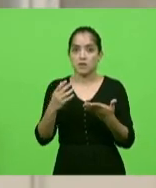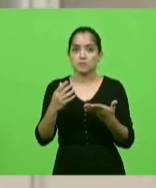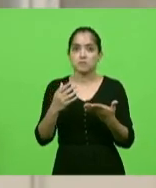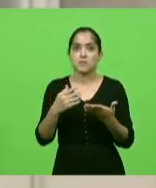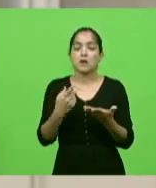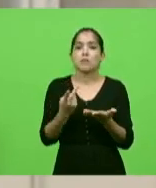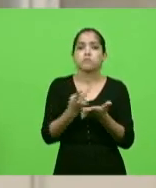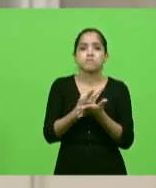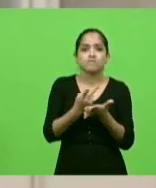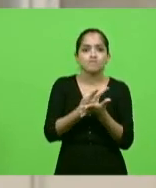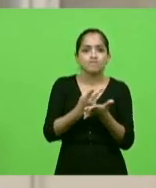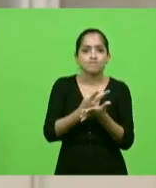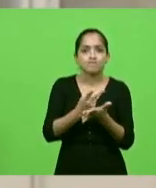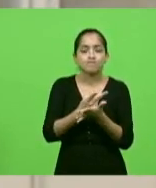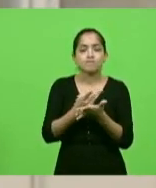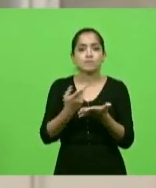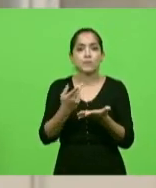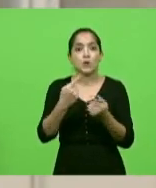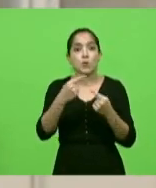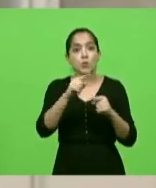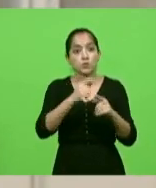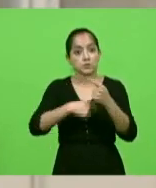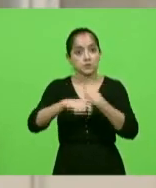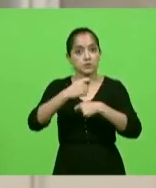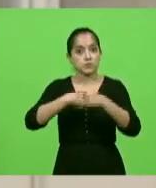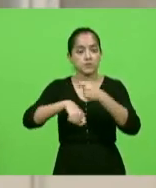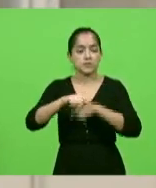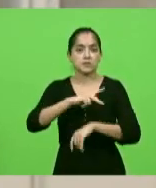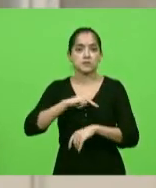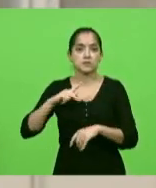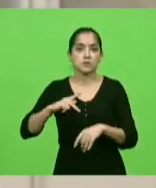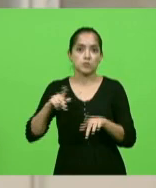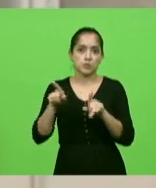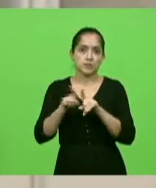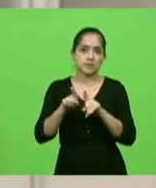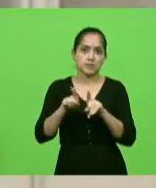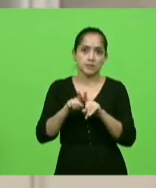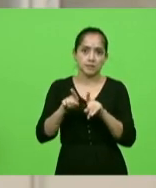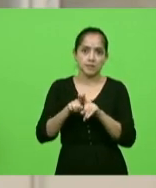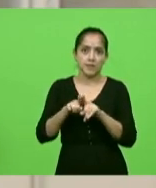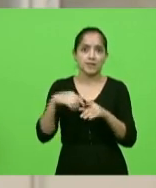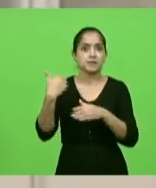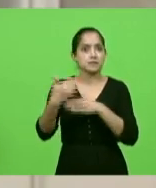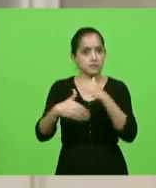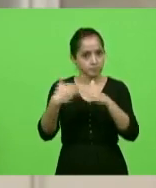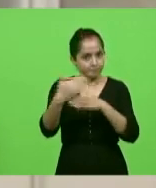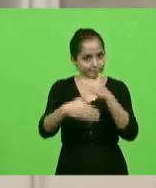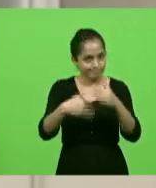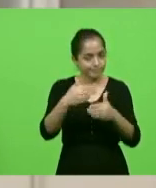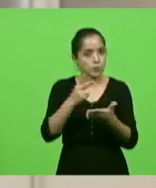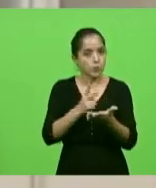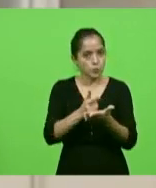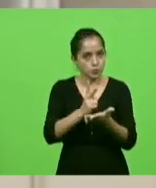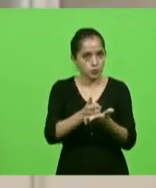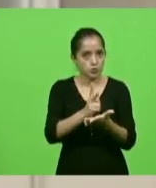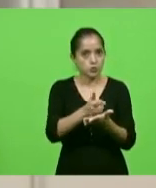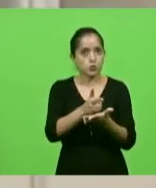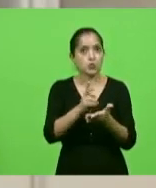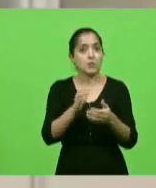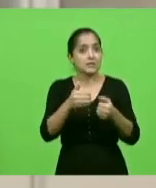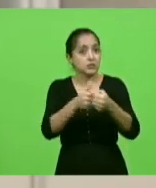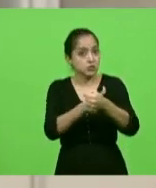atos lesivos contra a administração pública inclusive ainda estão em tramitação e tramitação